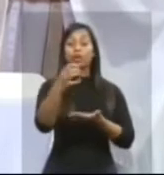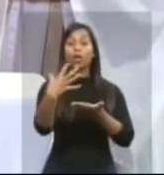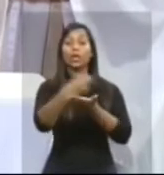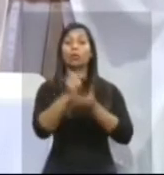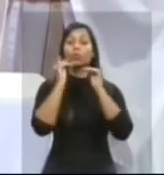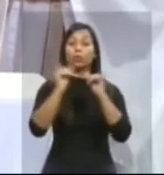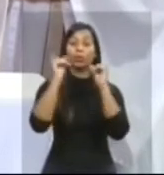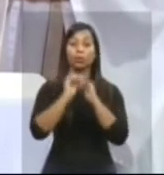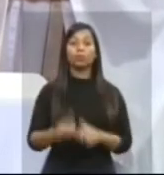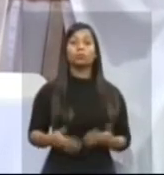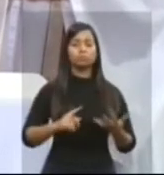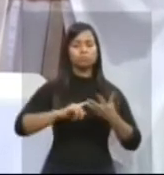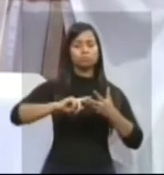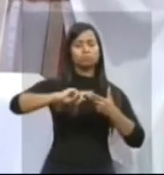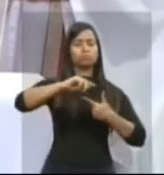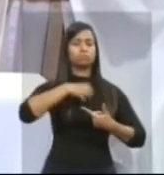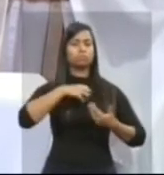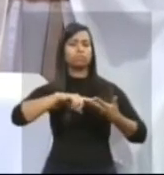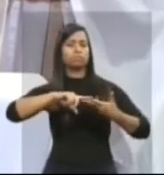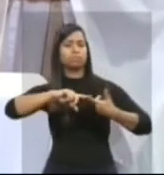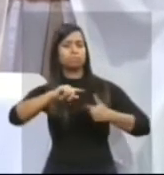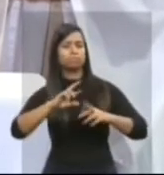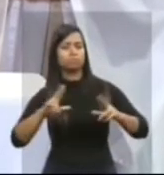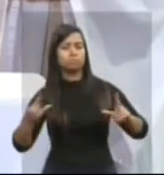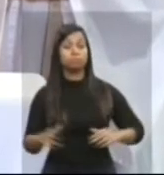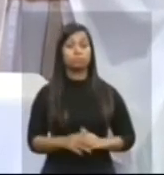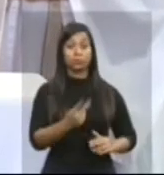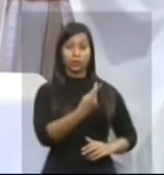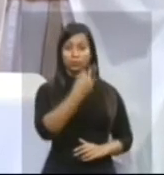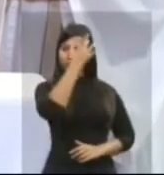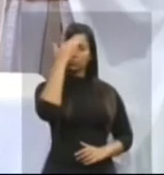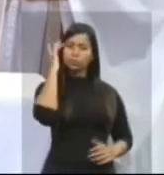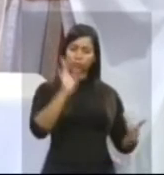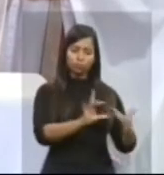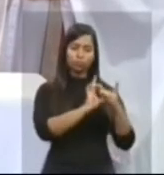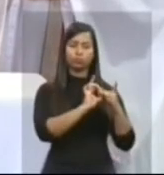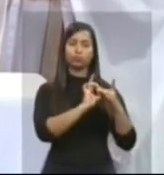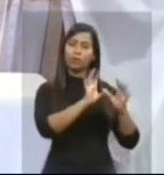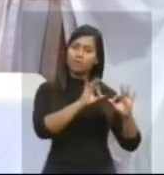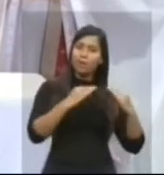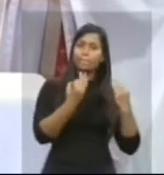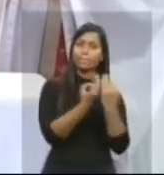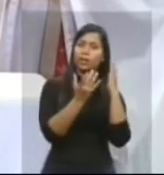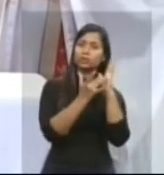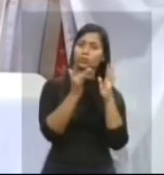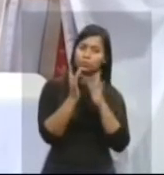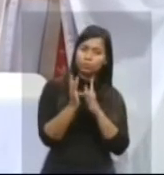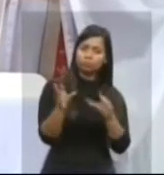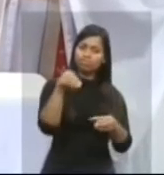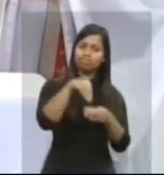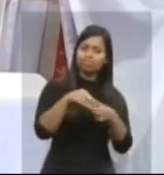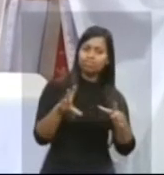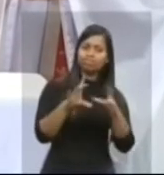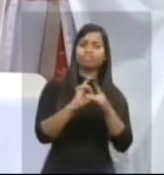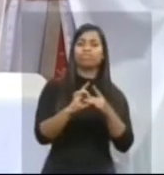salvação. Por diferentes meios, os dois congregaram a única família de Cristo